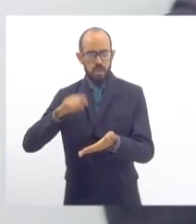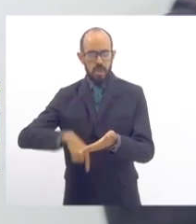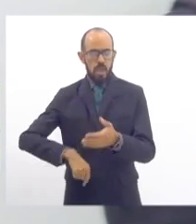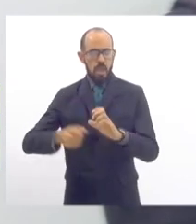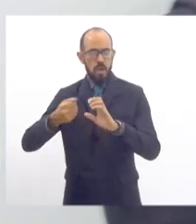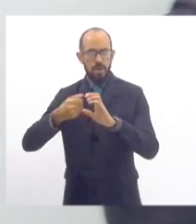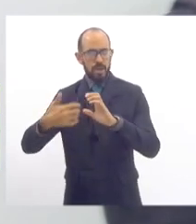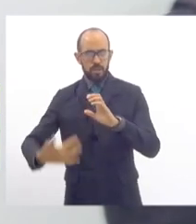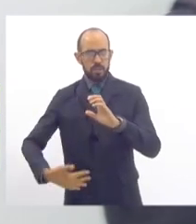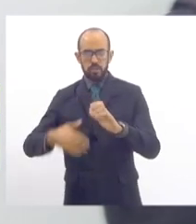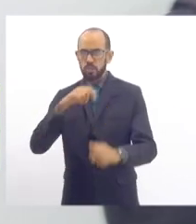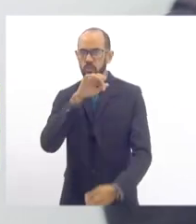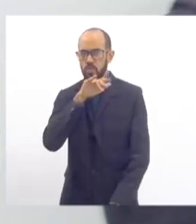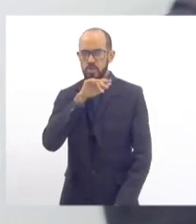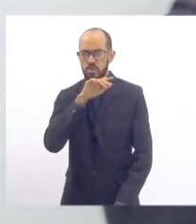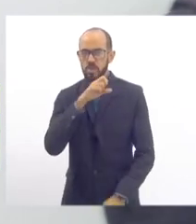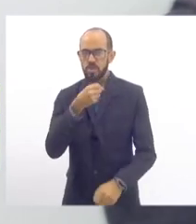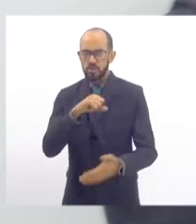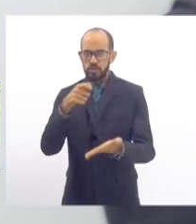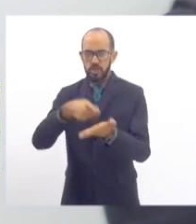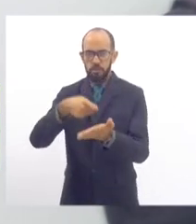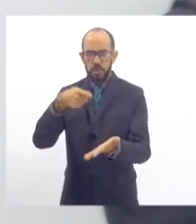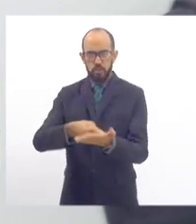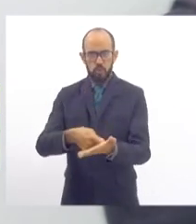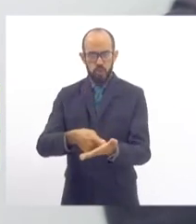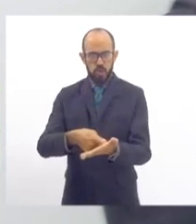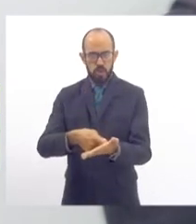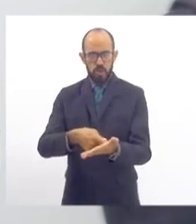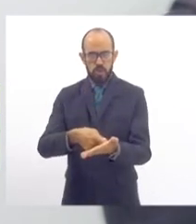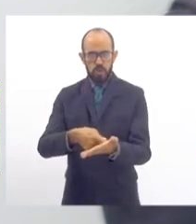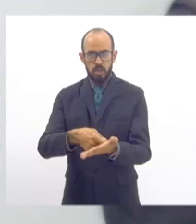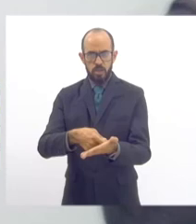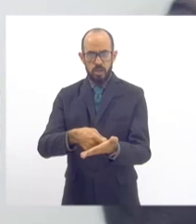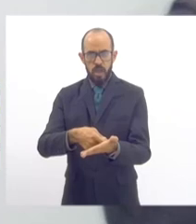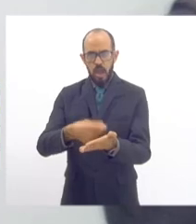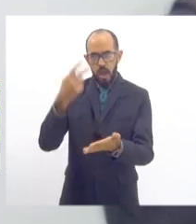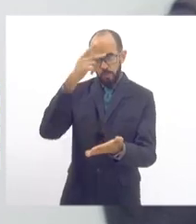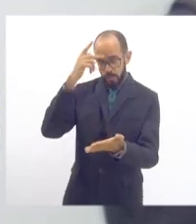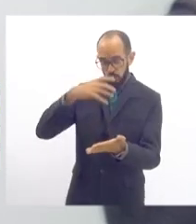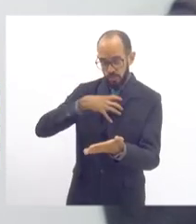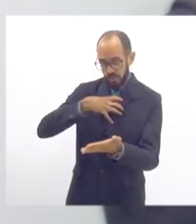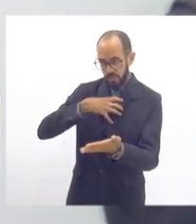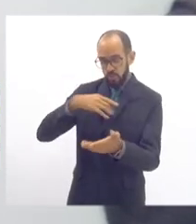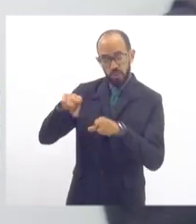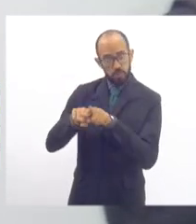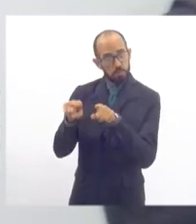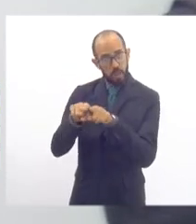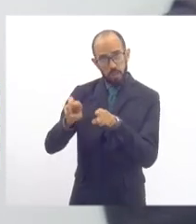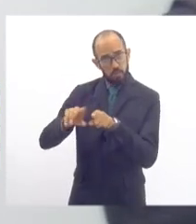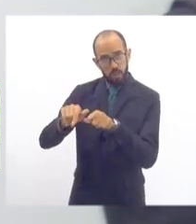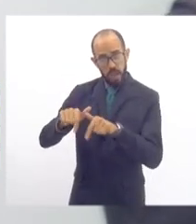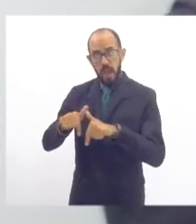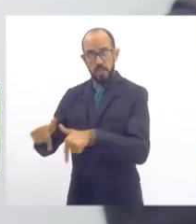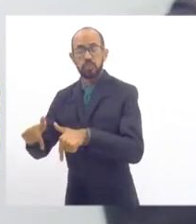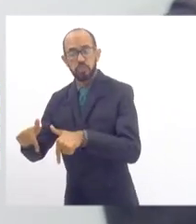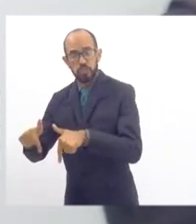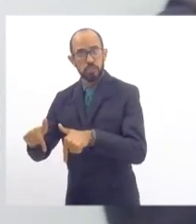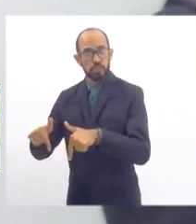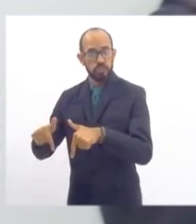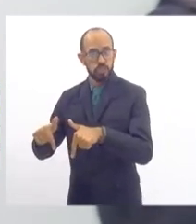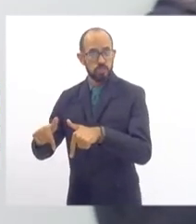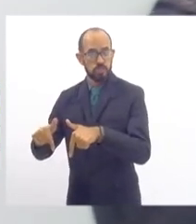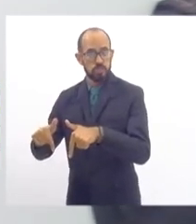toda a negociação. Quando você pressiona num ponto tal, quem está acuado e sendo pressionado também reage. Então, é uma